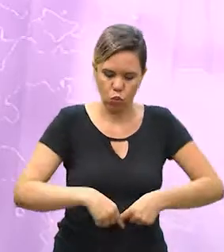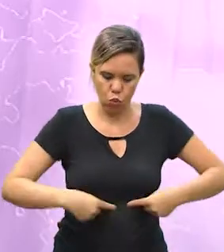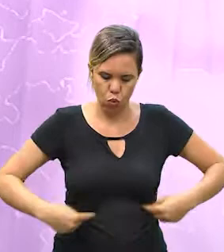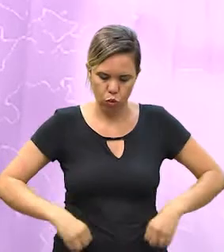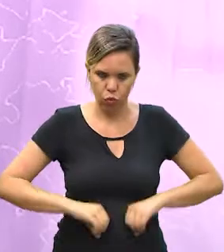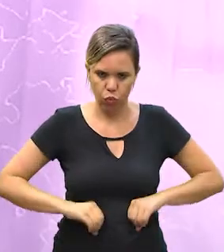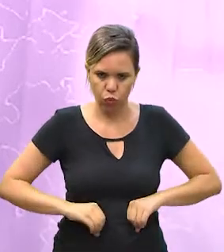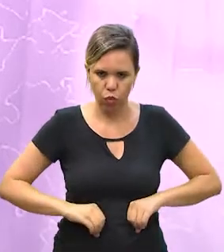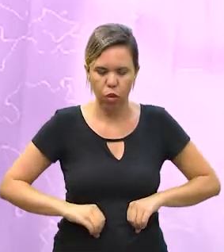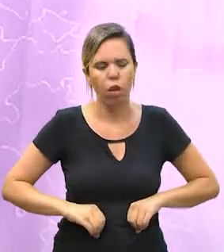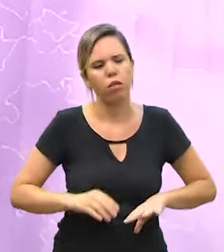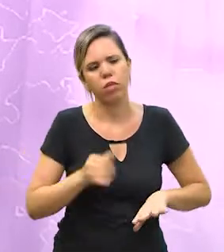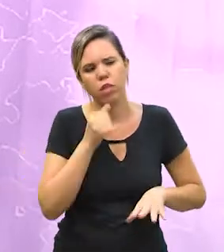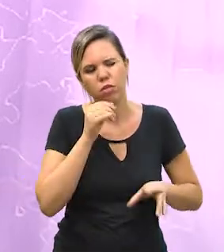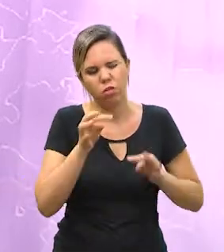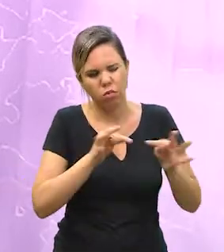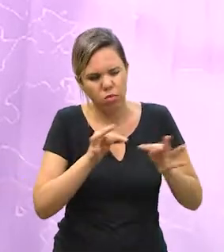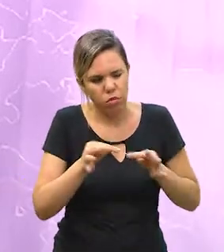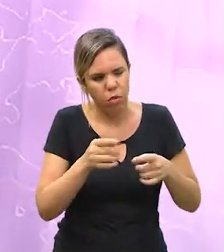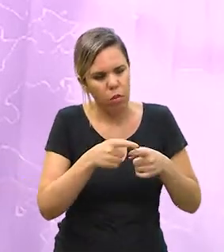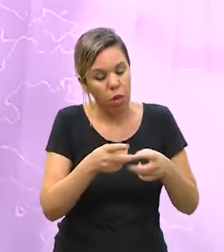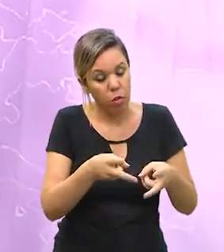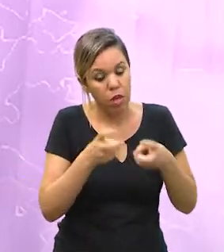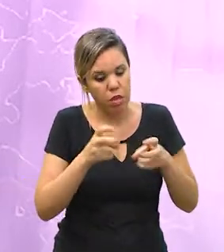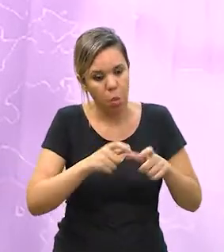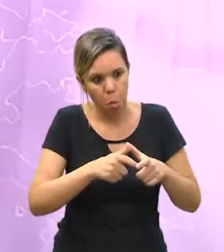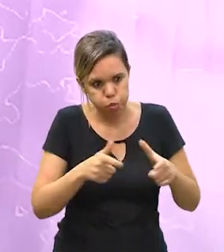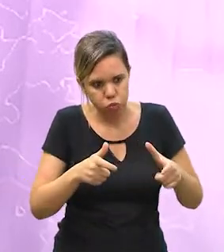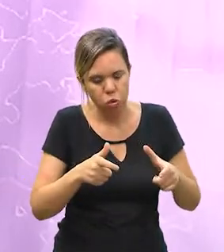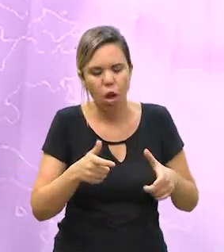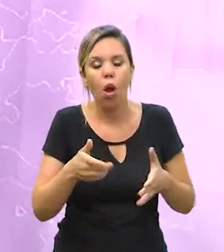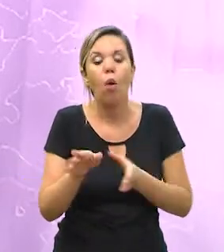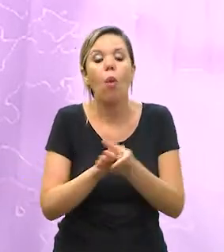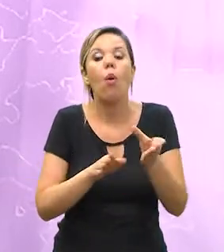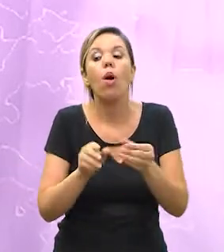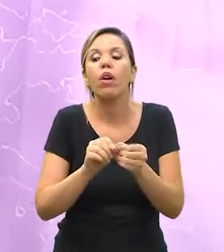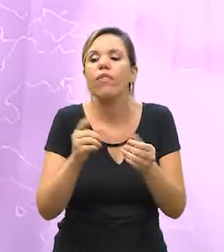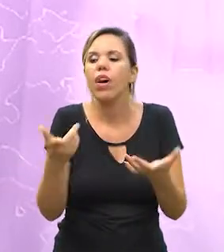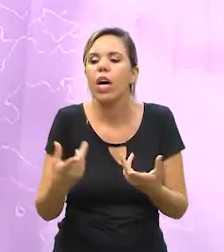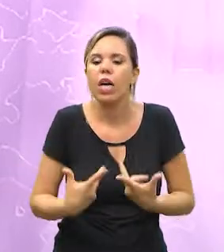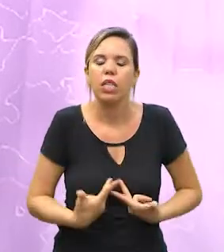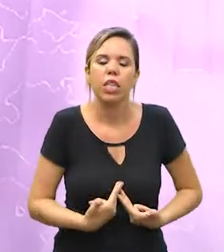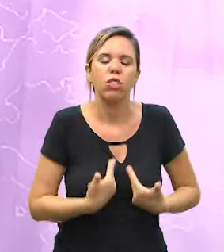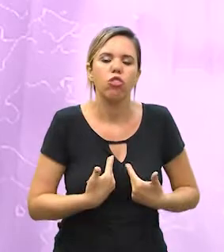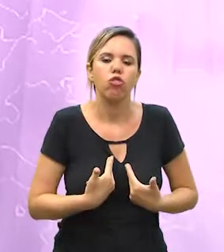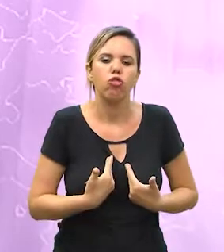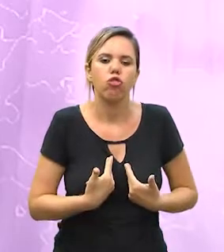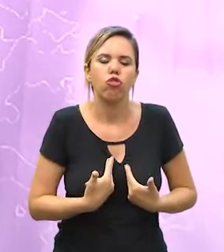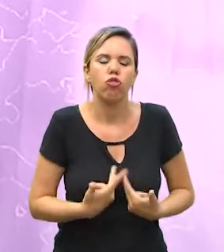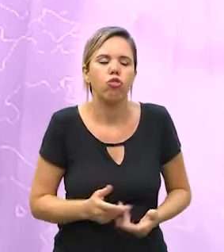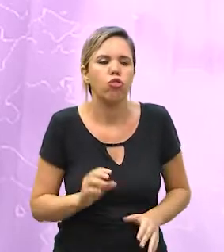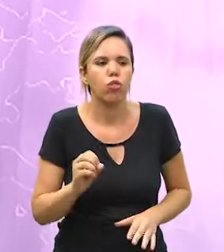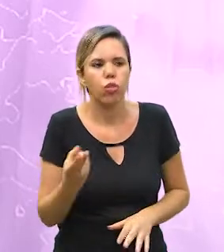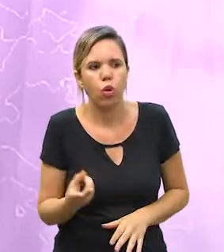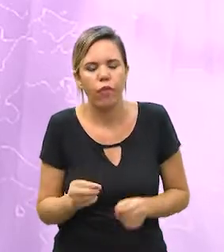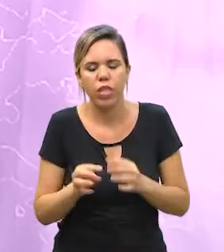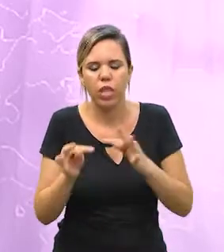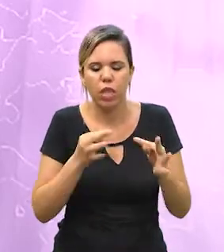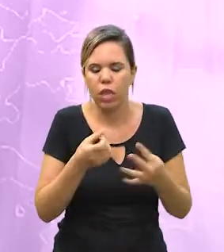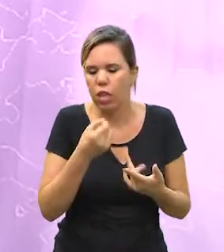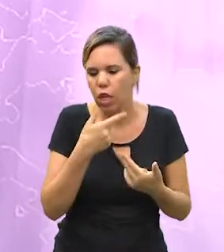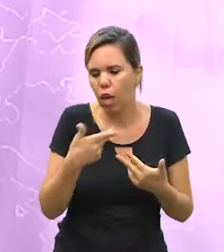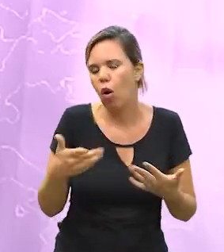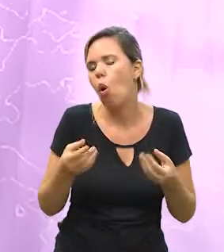percebe que já está num estágio avançado, o que é recomendado? Fazer uma cirurgia ou fazer uma posologia, um tratamento